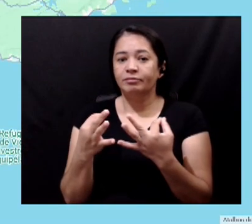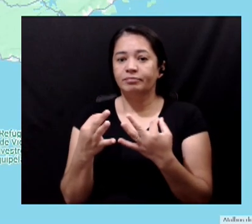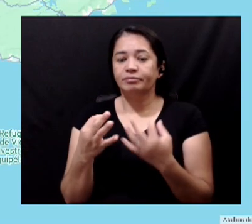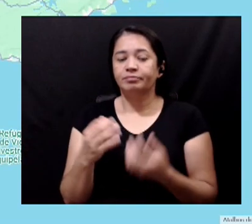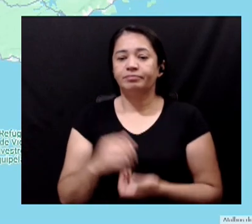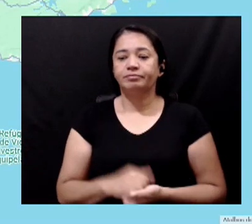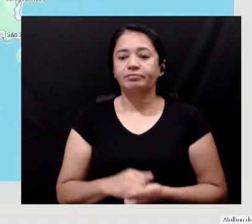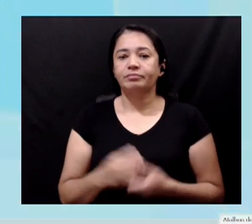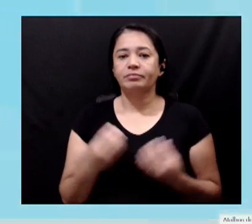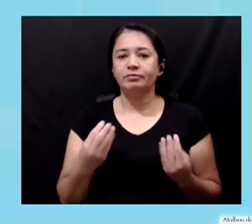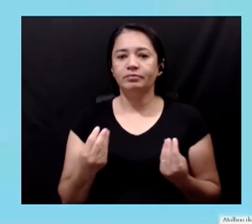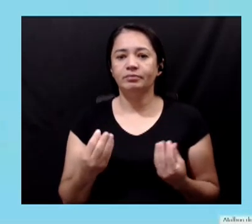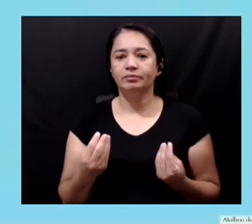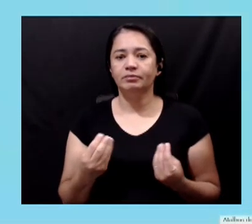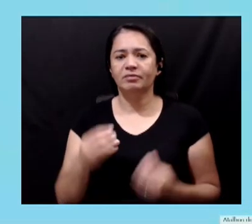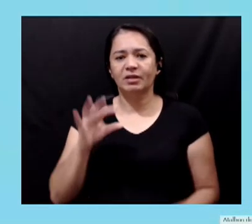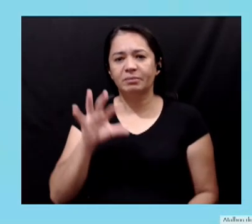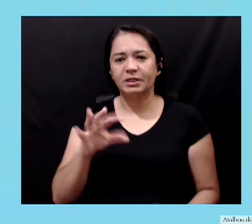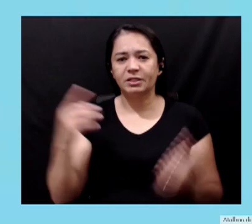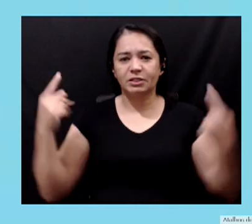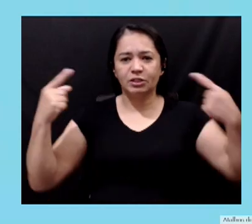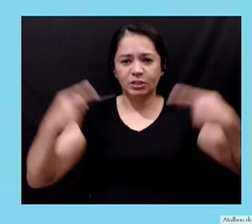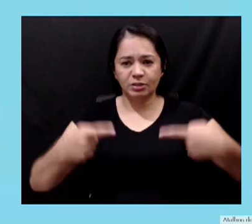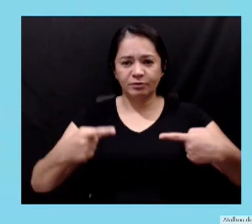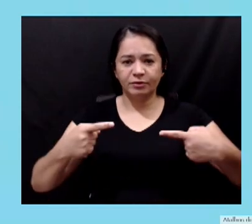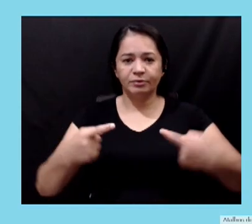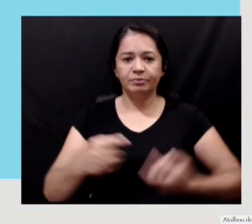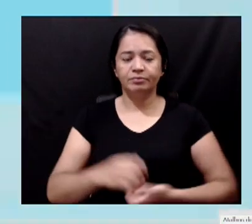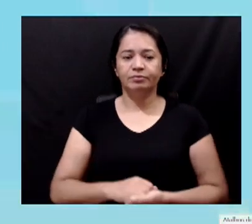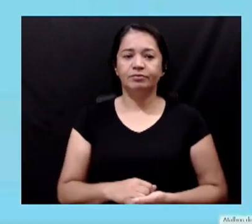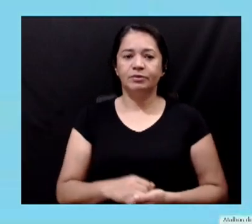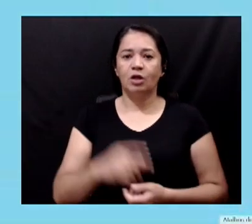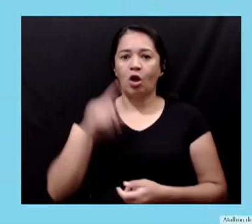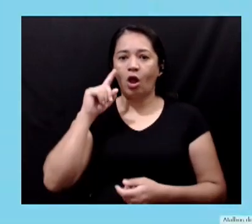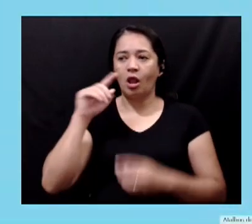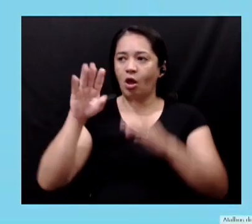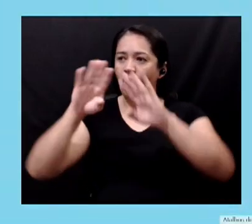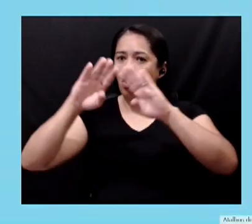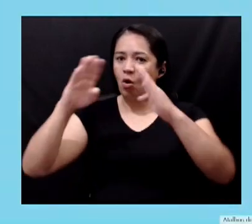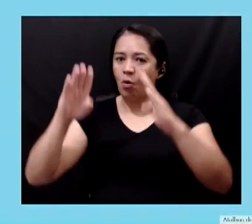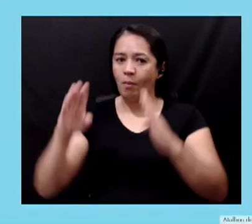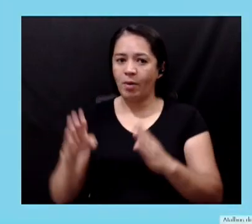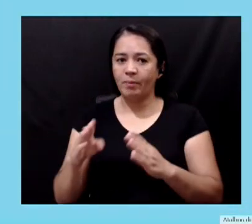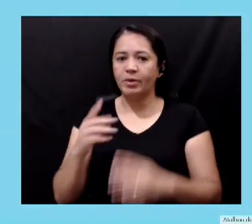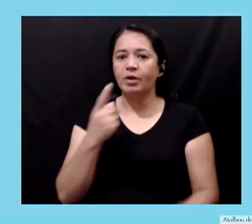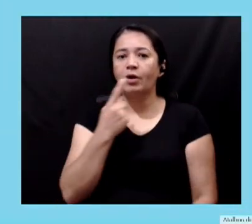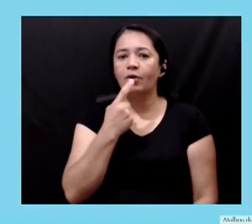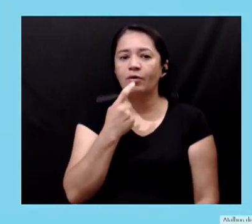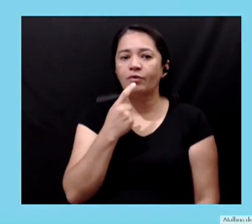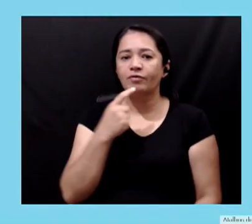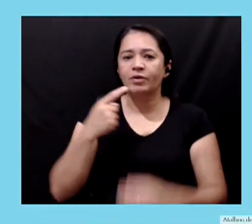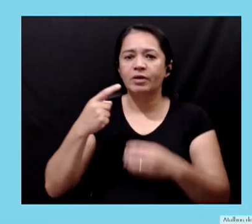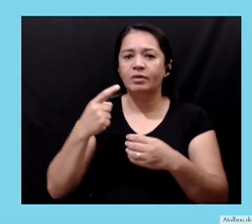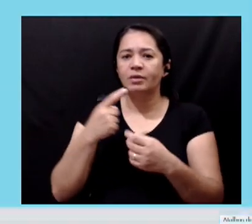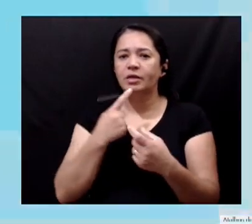para essa situação de desafio, né? Olha lá, nós temos um mapinha, ó, em vermelho está lá Campinas, né? Tem São Paulo,